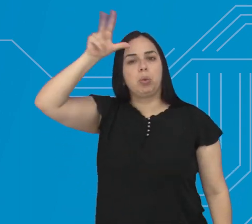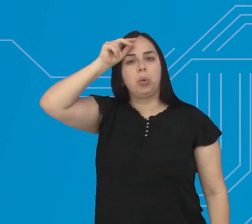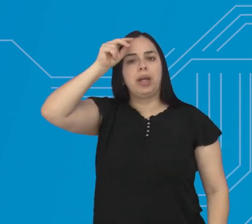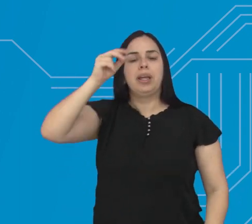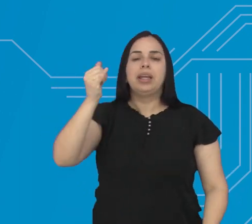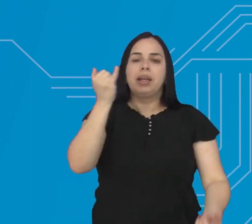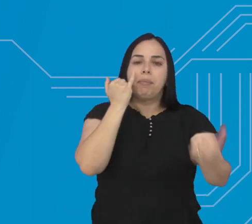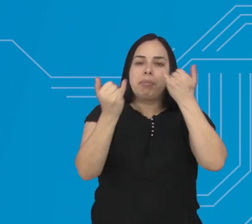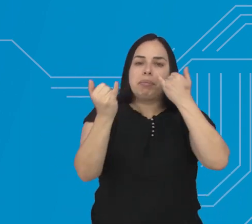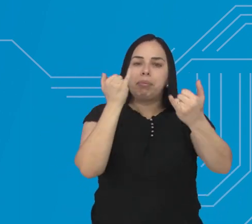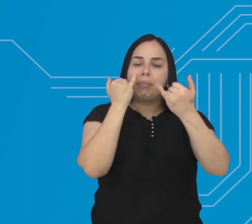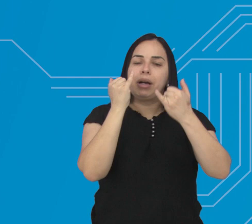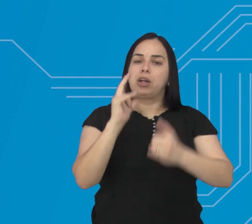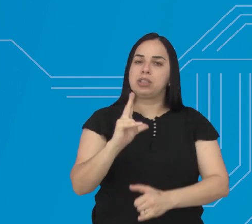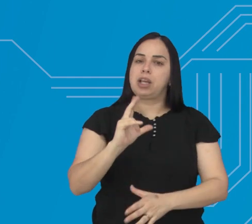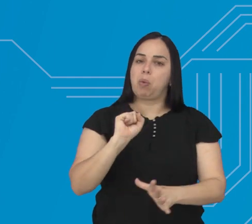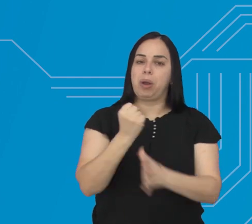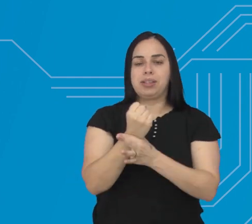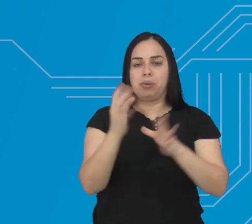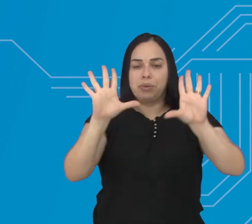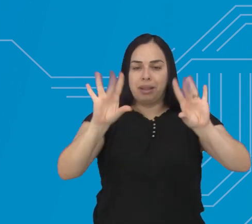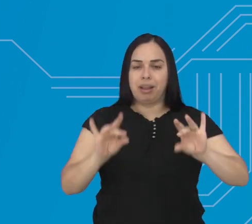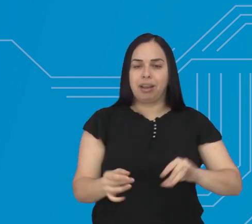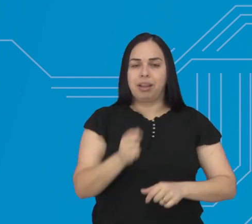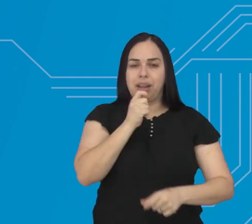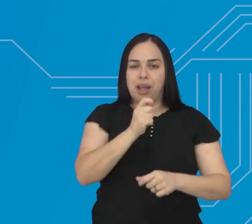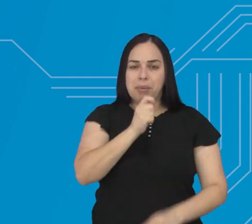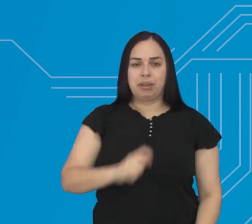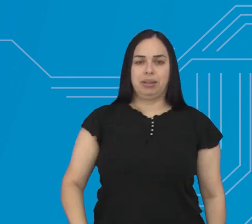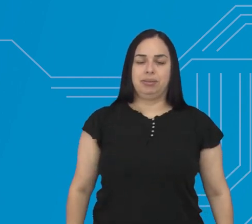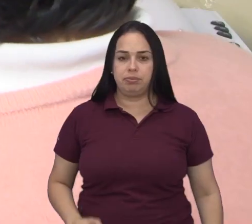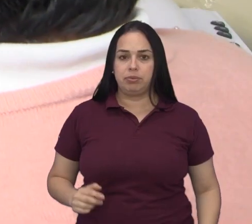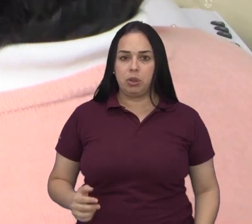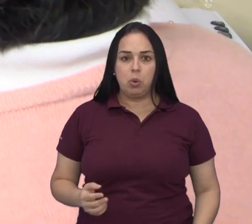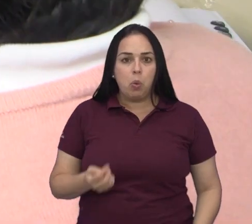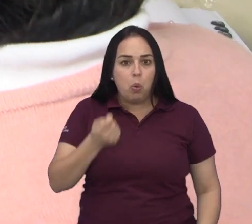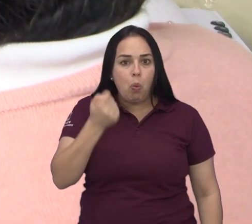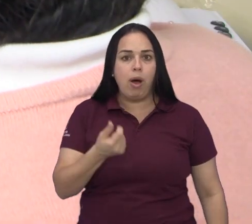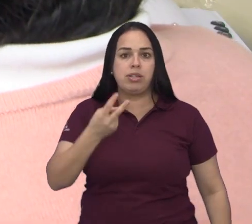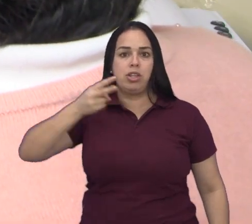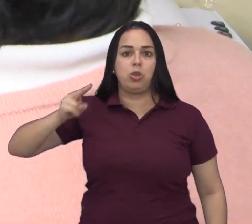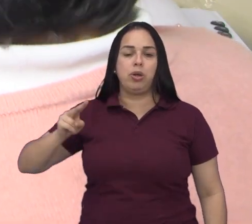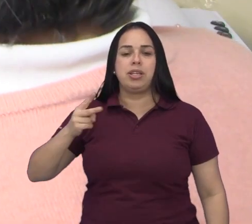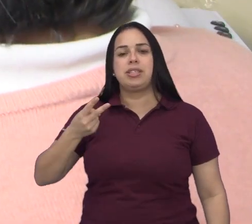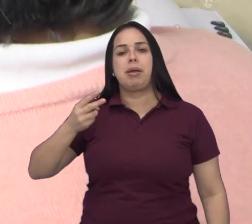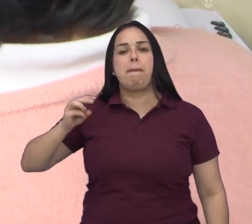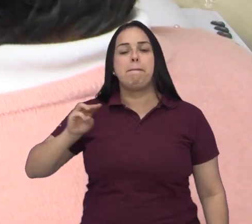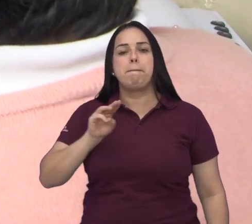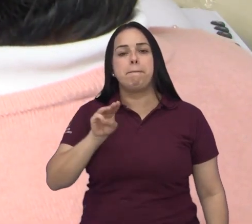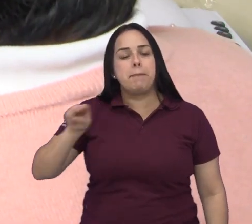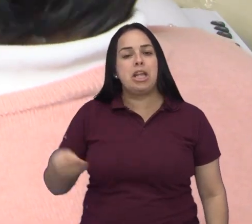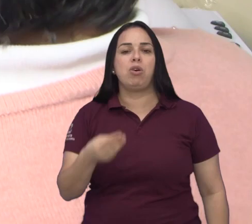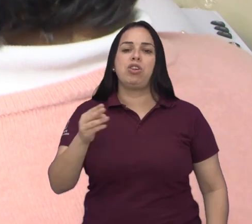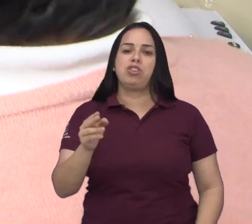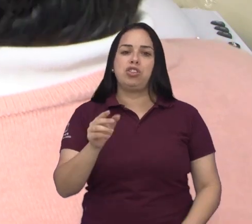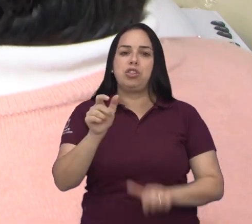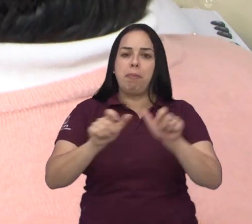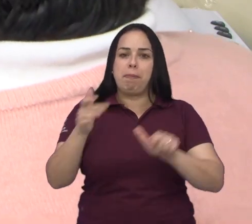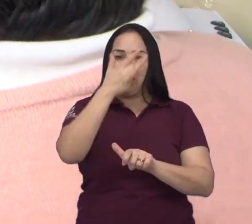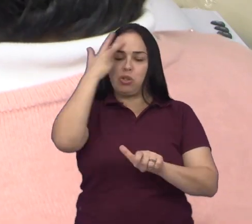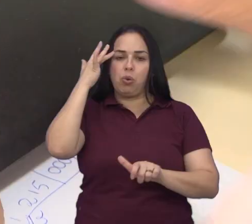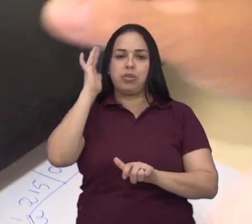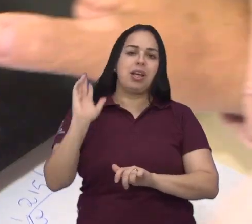Municipal da Proteção de Dados Pessoais. Os detalhes na reportagem. Pelo menos 2.700.000